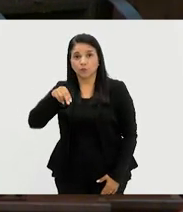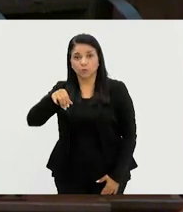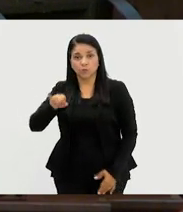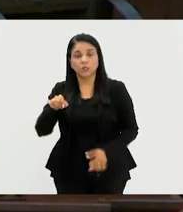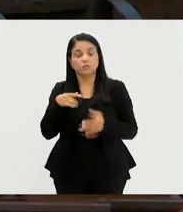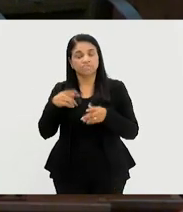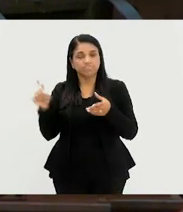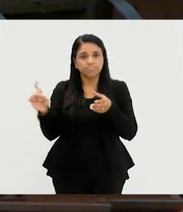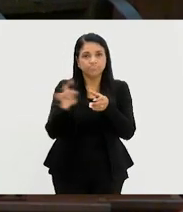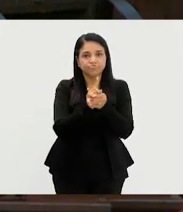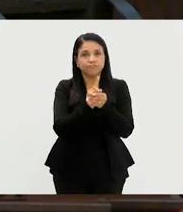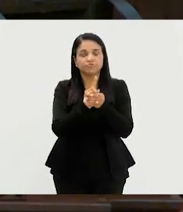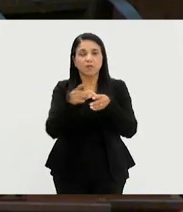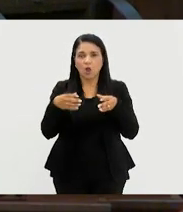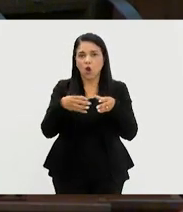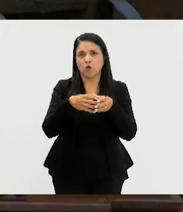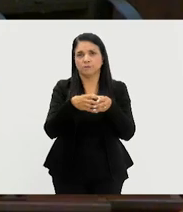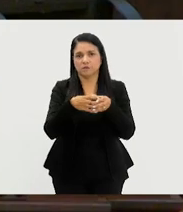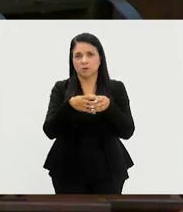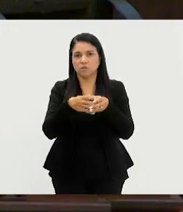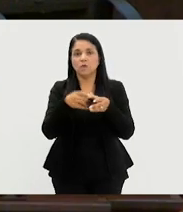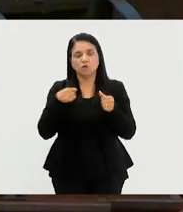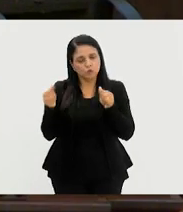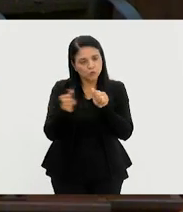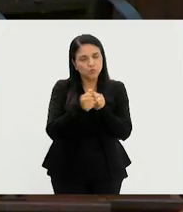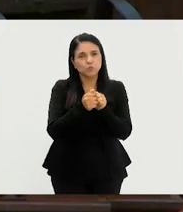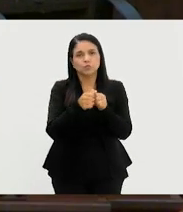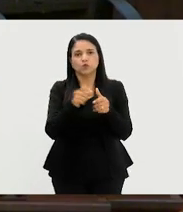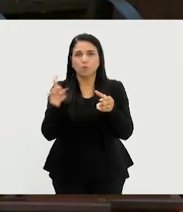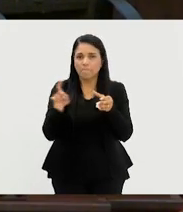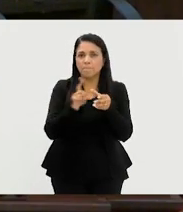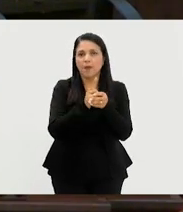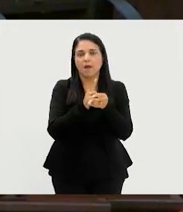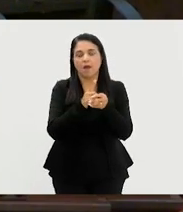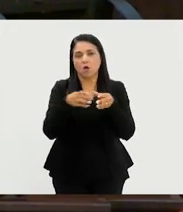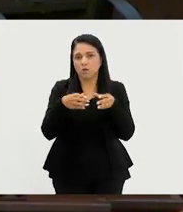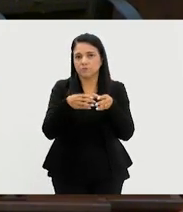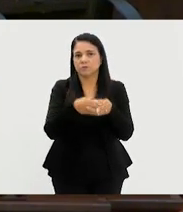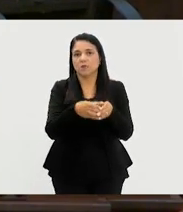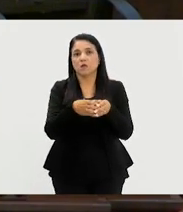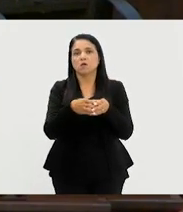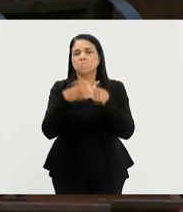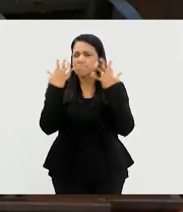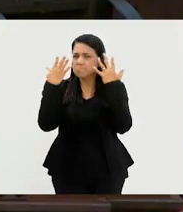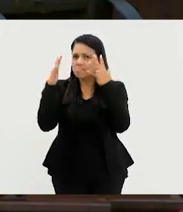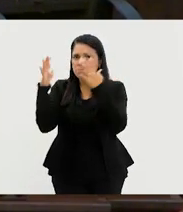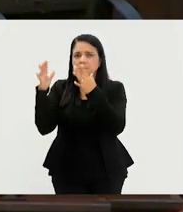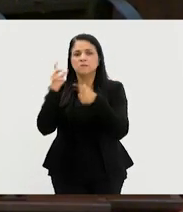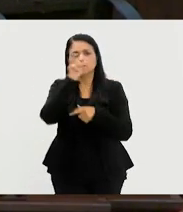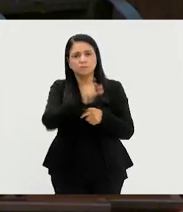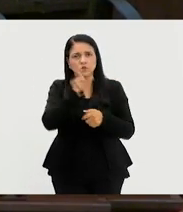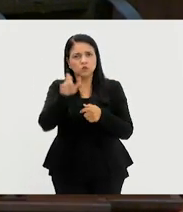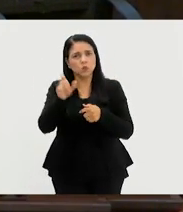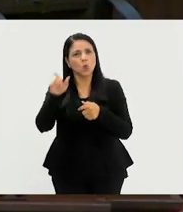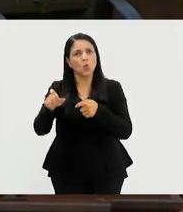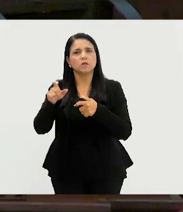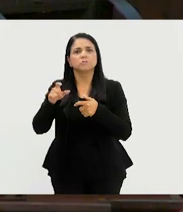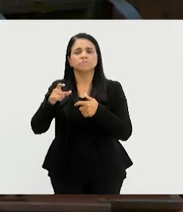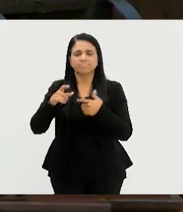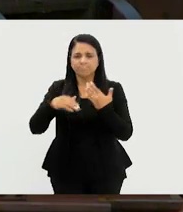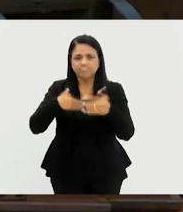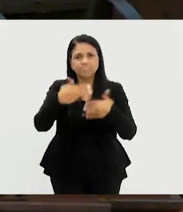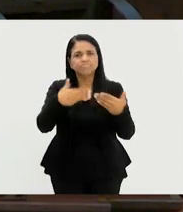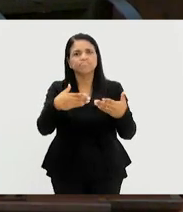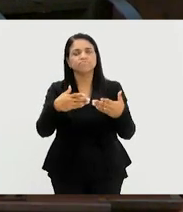com ele. E eu quero parabenizar todas as pessoas que estão envolvidas nesse tema tão importante e tão complexo. E